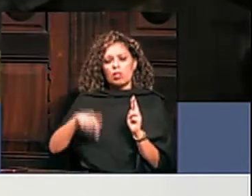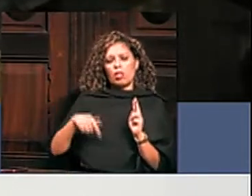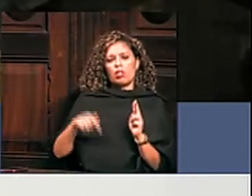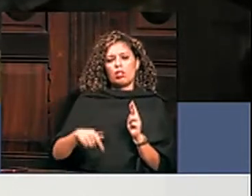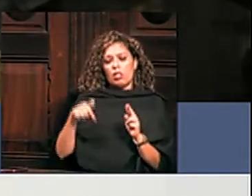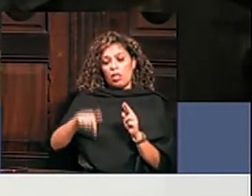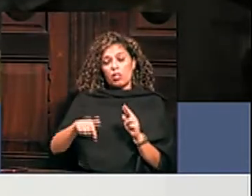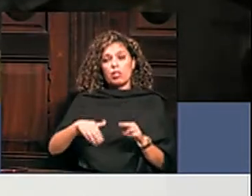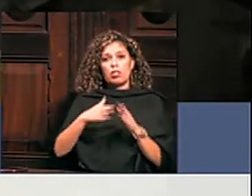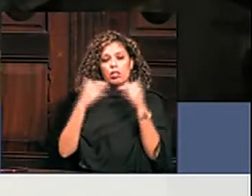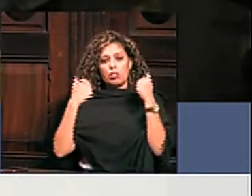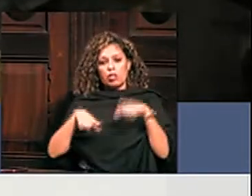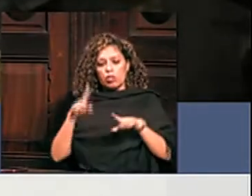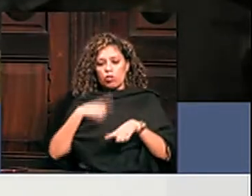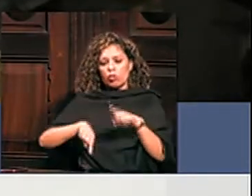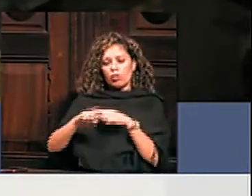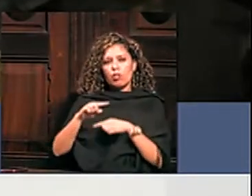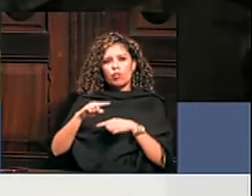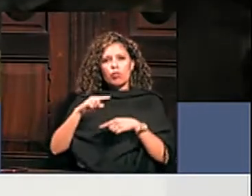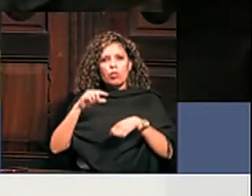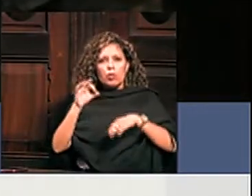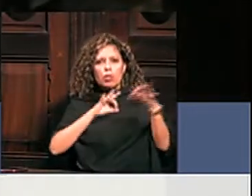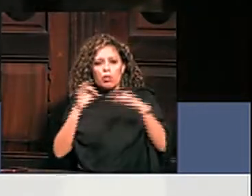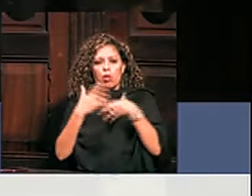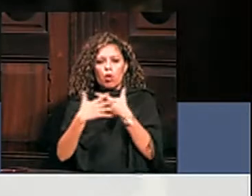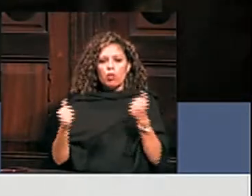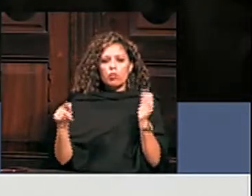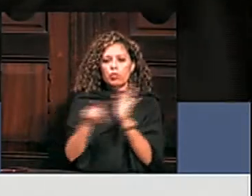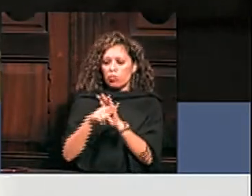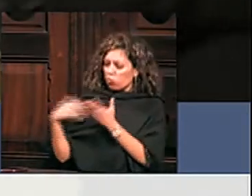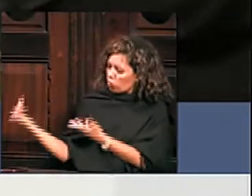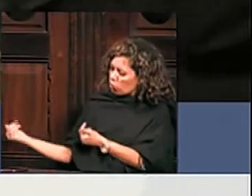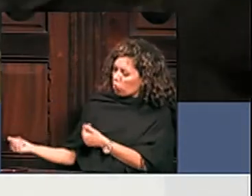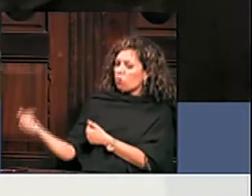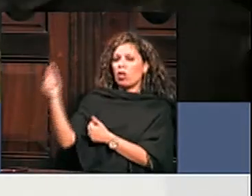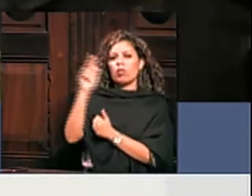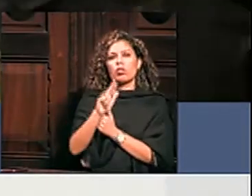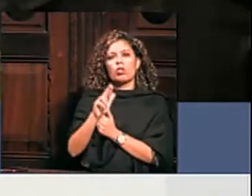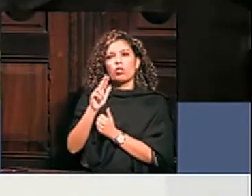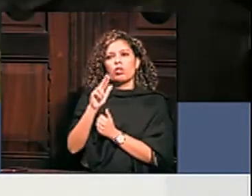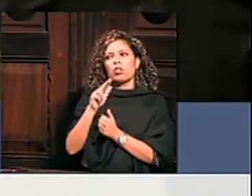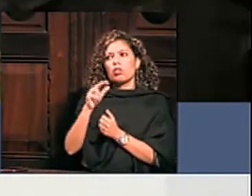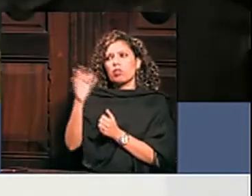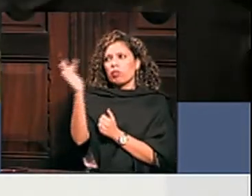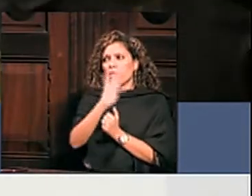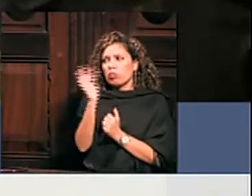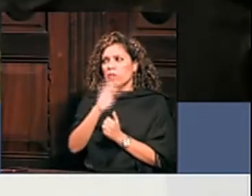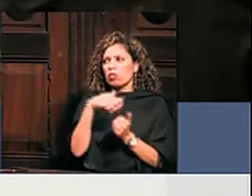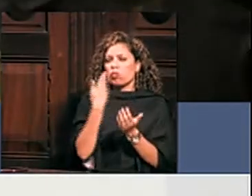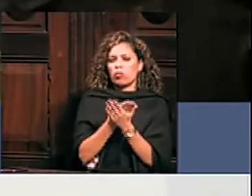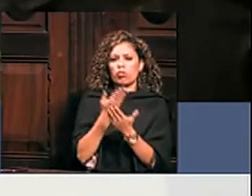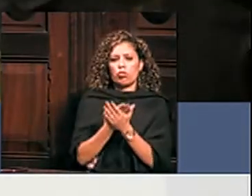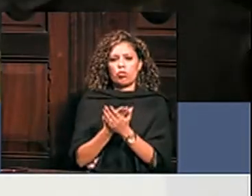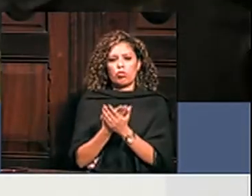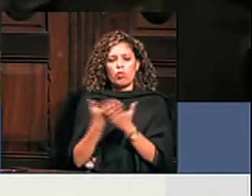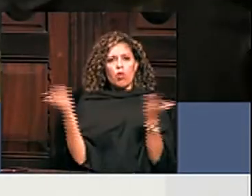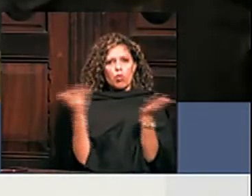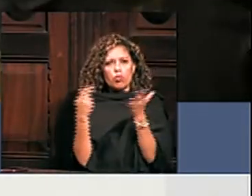a essa jovem Universidade do Estado do Rio de Janeiro. E hoje, esse projeto de autoria do deputado